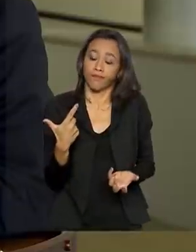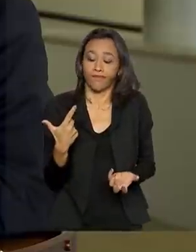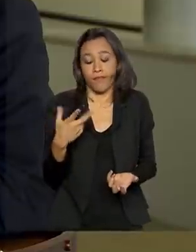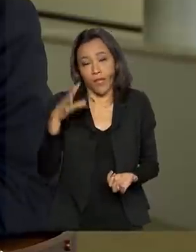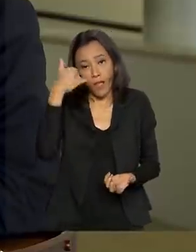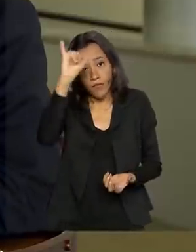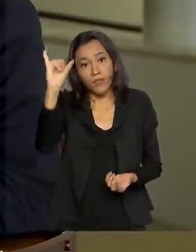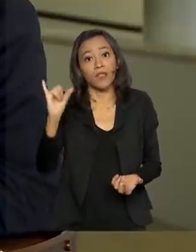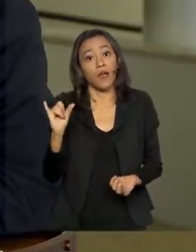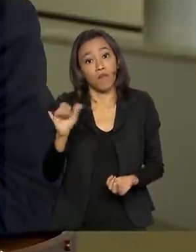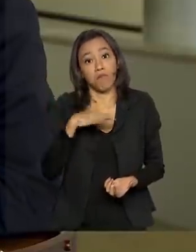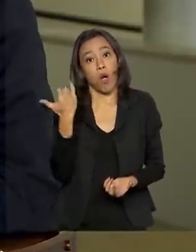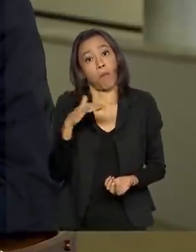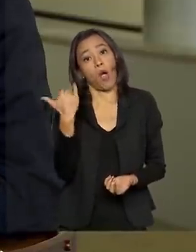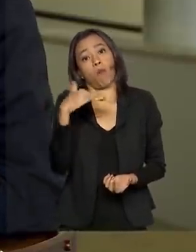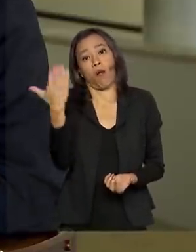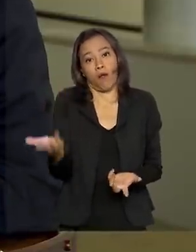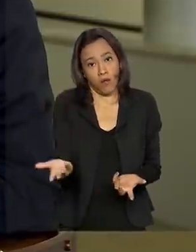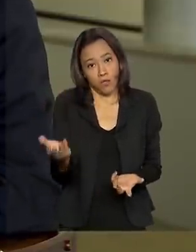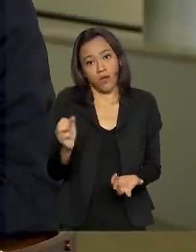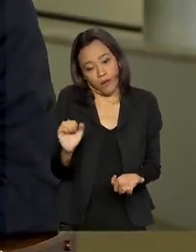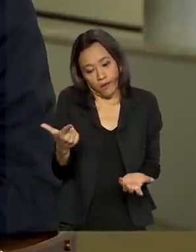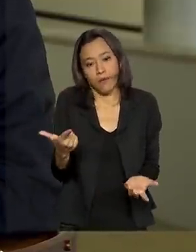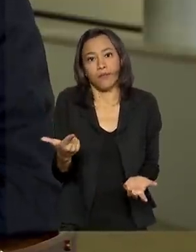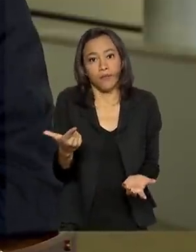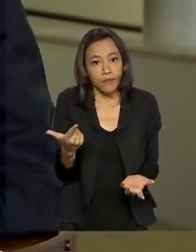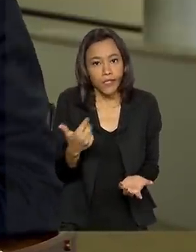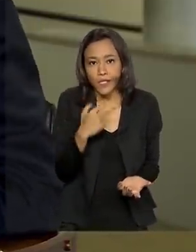máximo os óbitos, que é lógico que ninguém